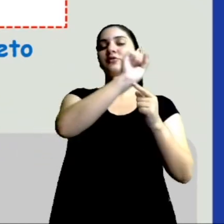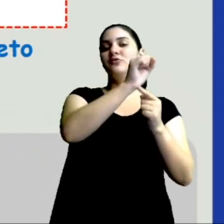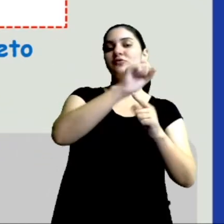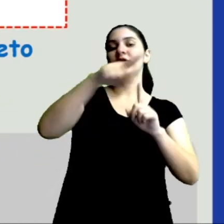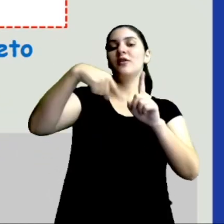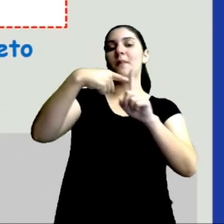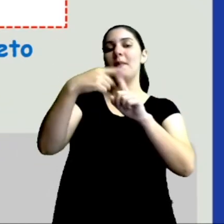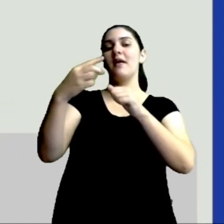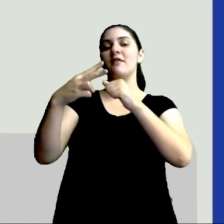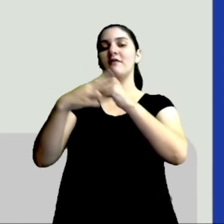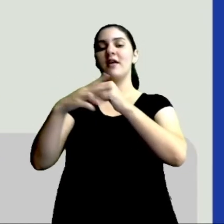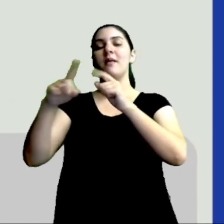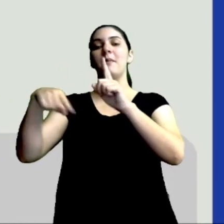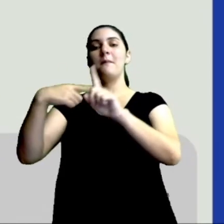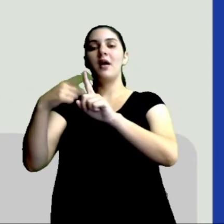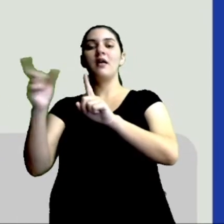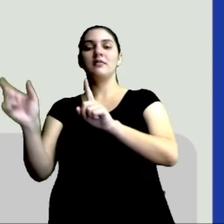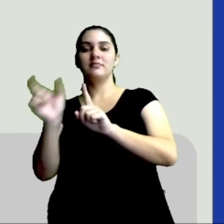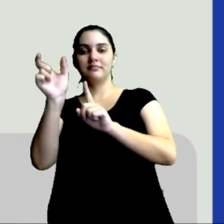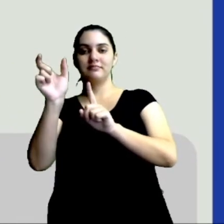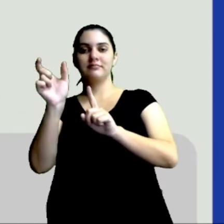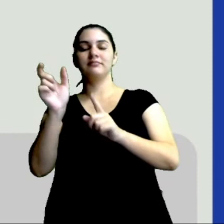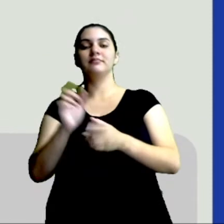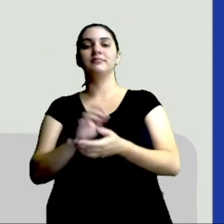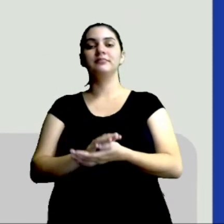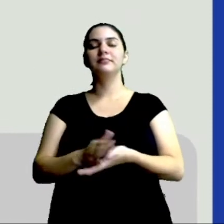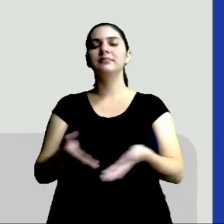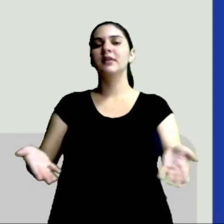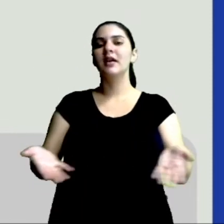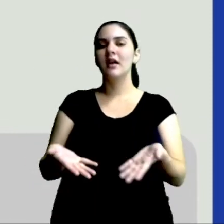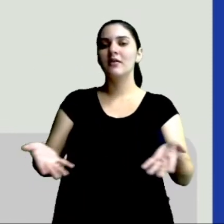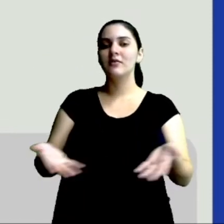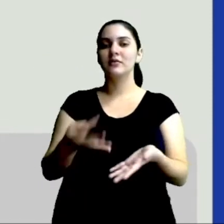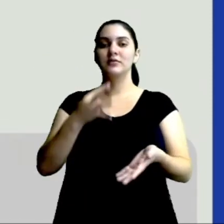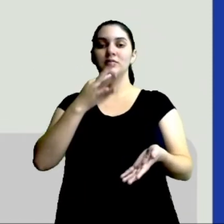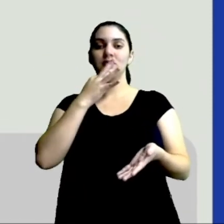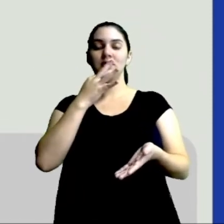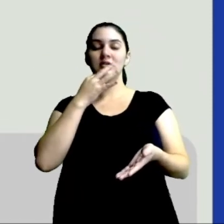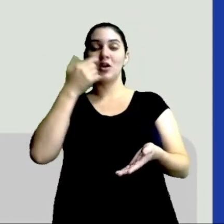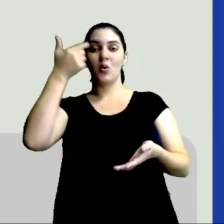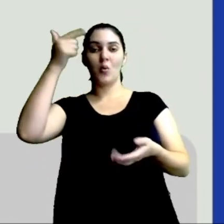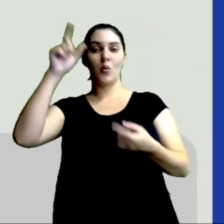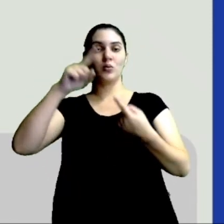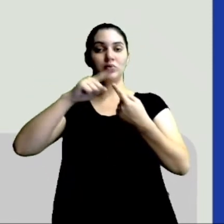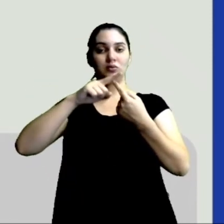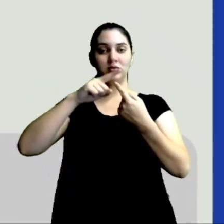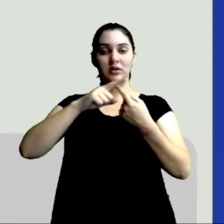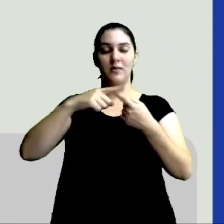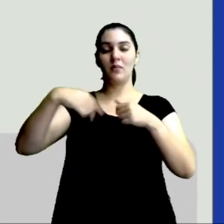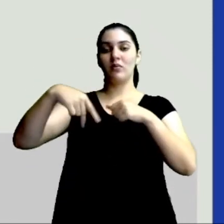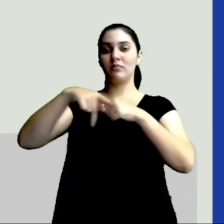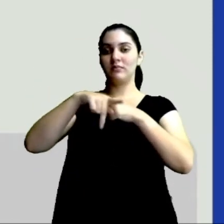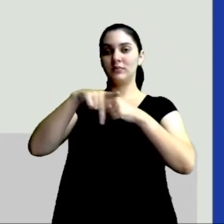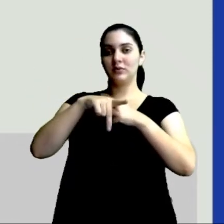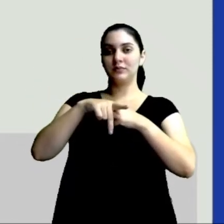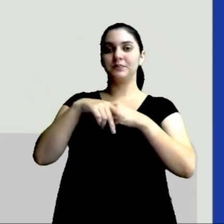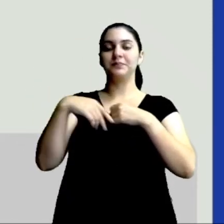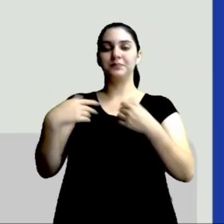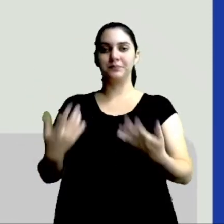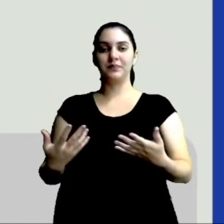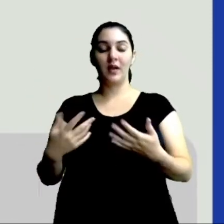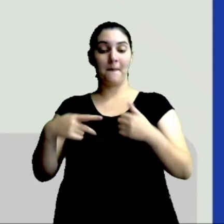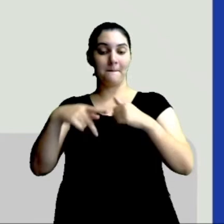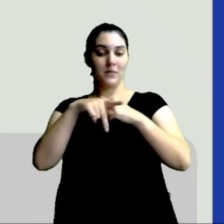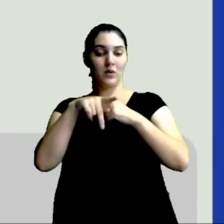mais complemento. Vamos agora conhecer outro tipo de pronome, que são os pronomes do caso oblíquo,